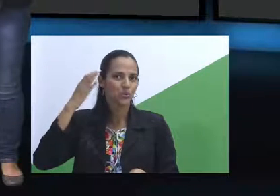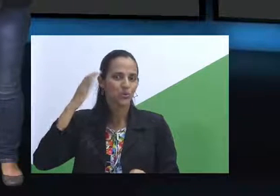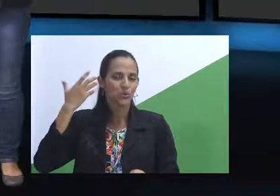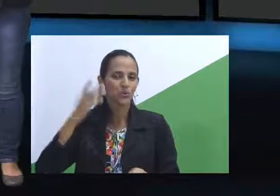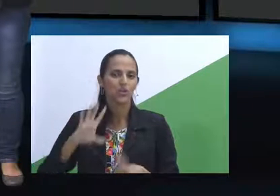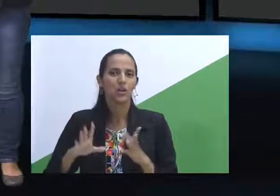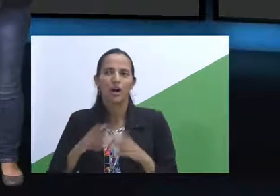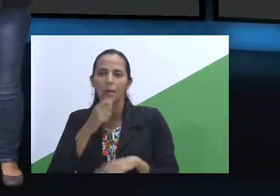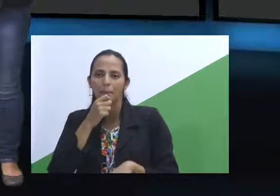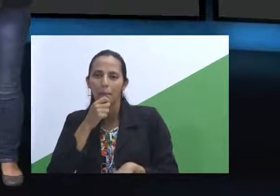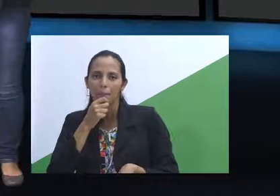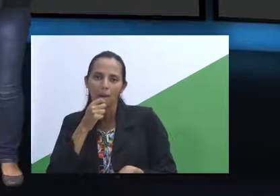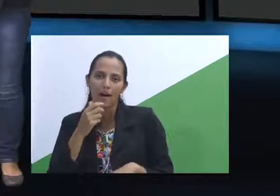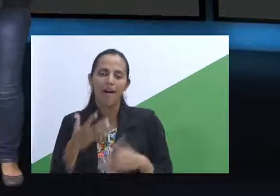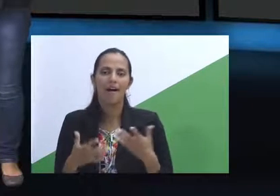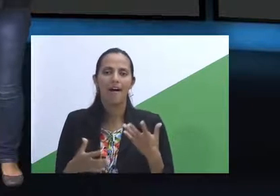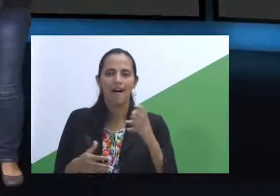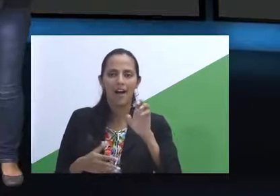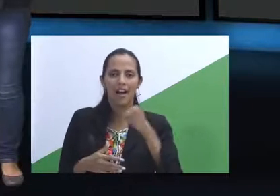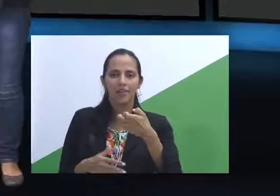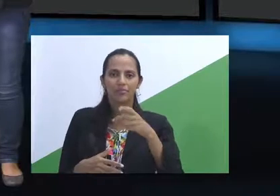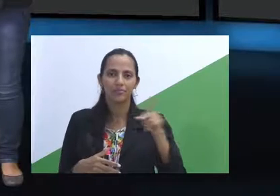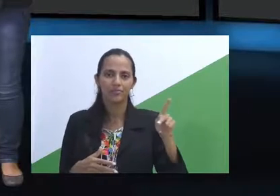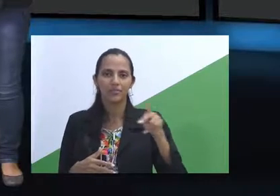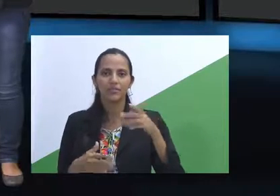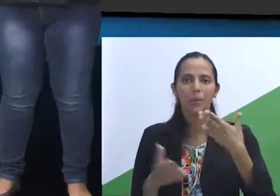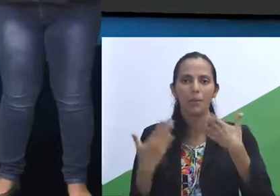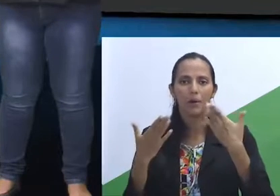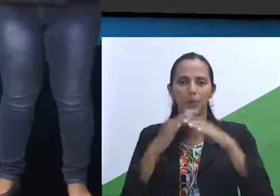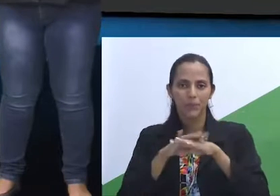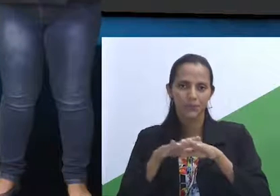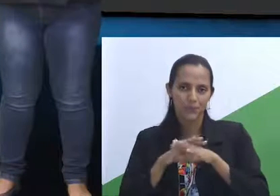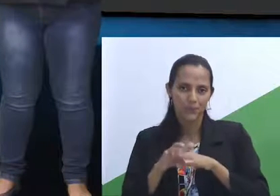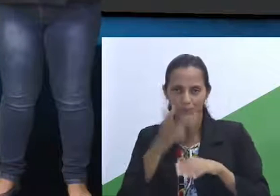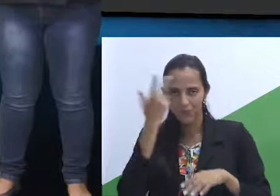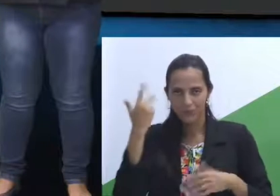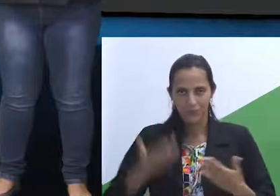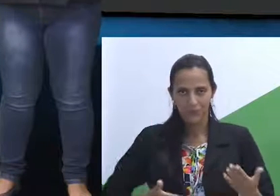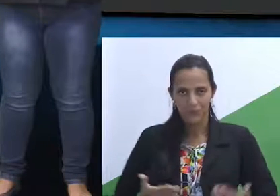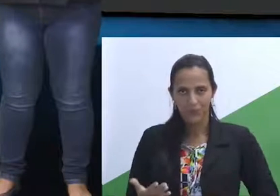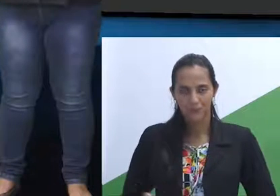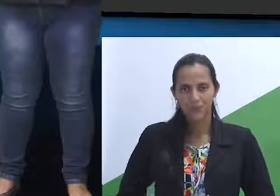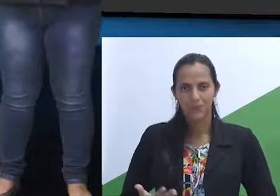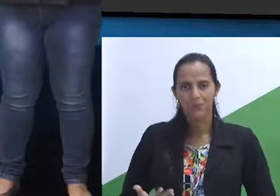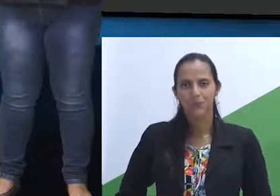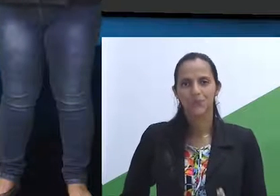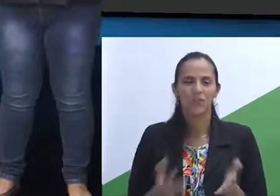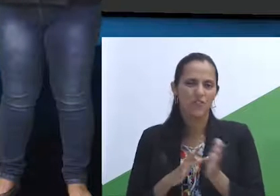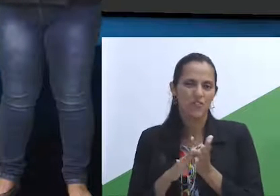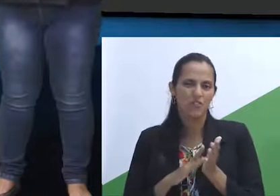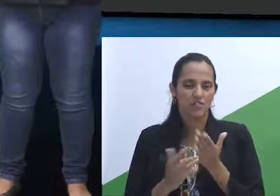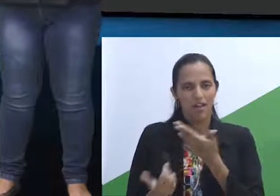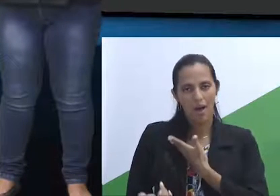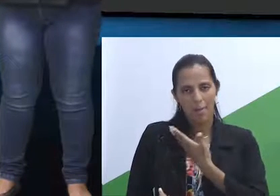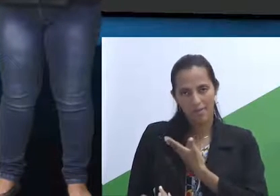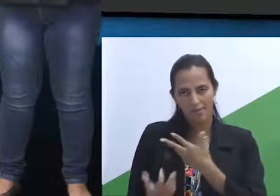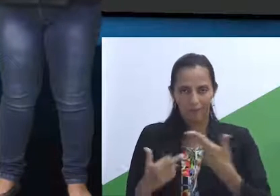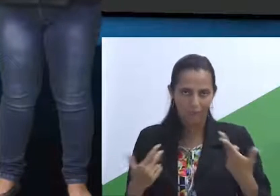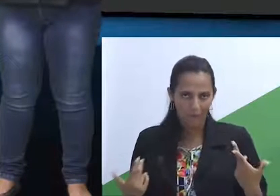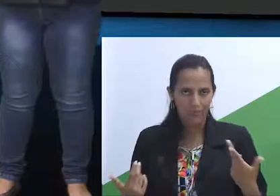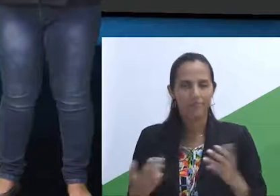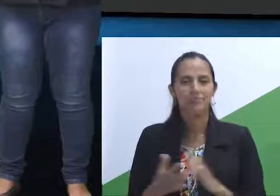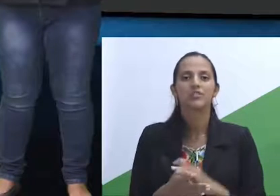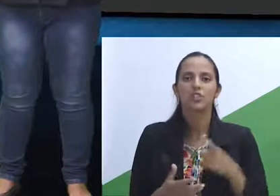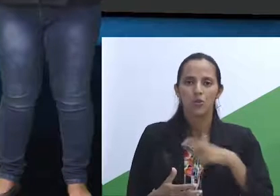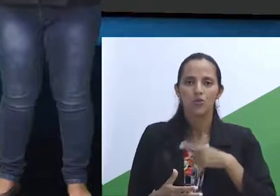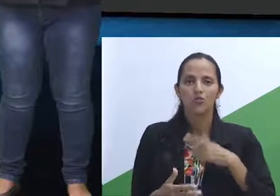falava com os trabalhadores, na hora do Brasil, vai começar, então, a fazer uma intensa campanha, né? Então, a gente tem a